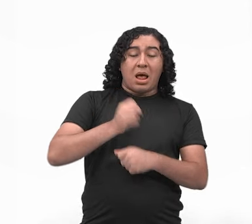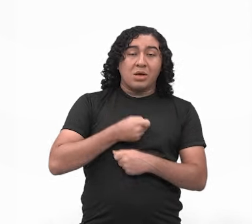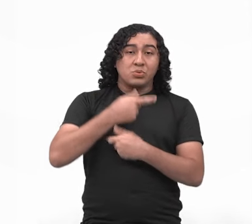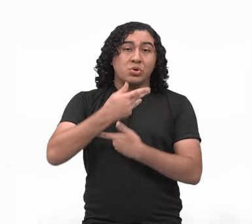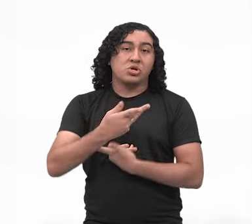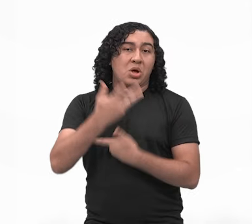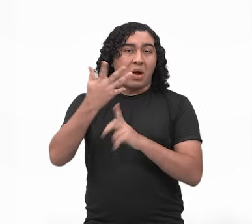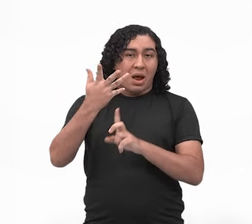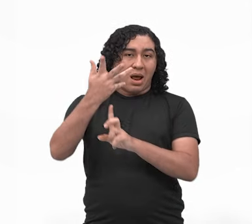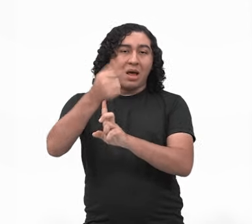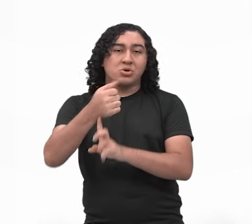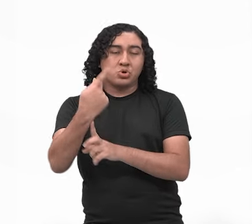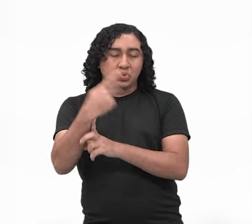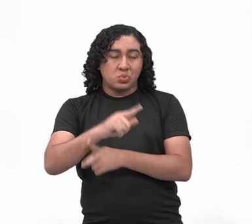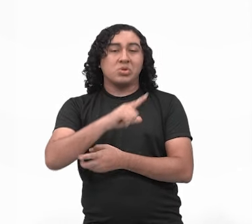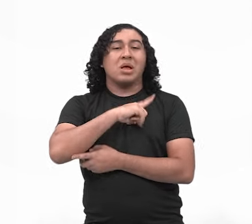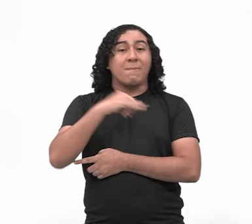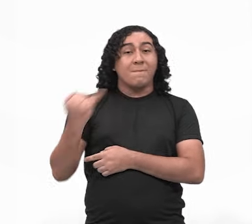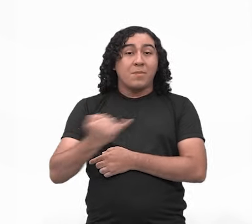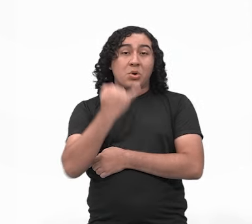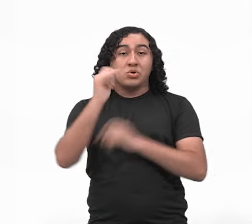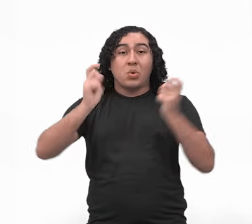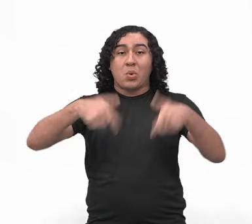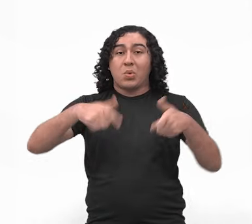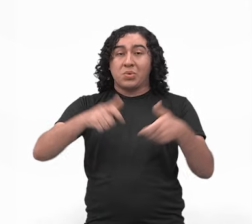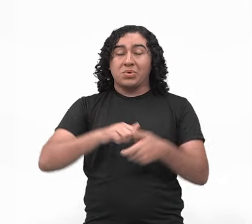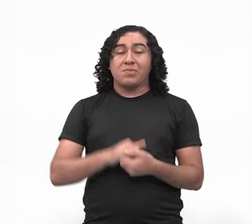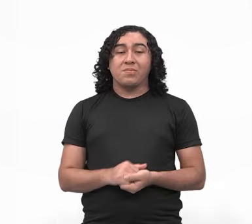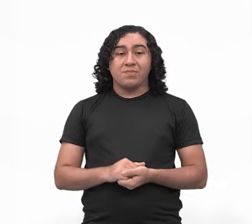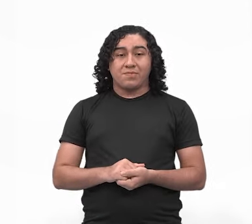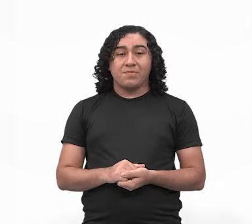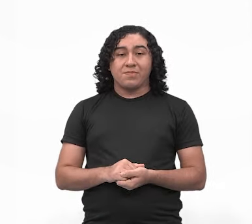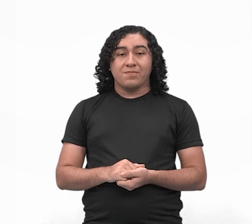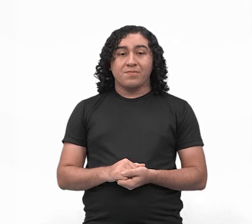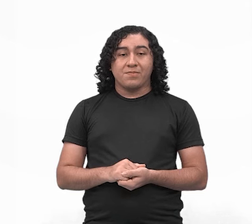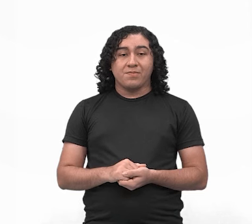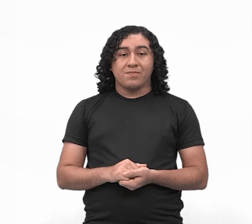uma grande obra que ele fez, né, que foi